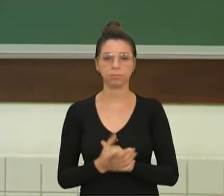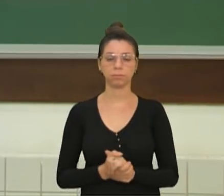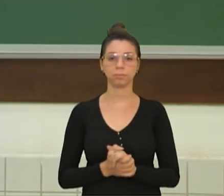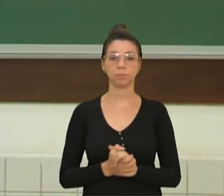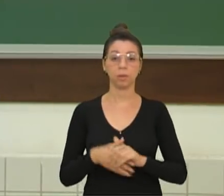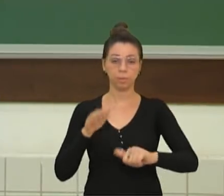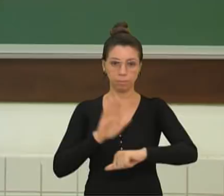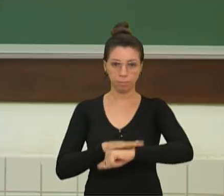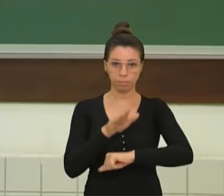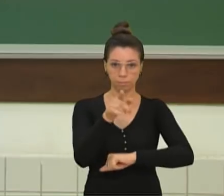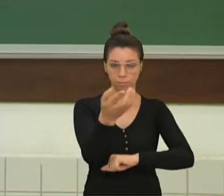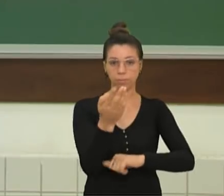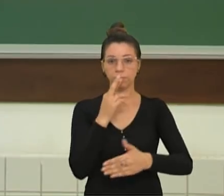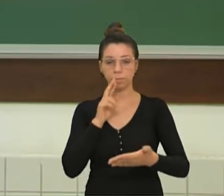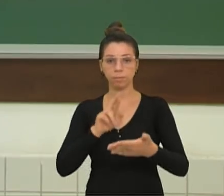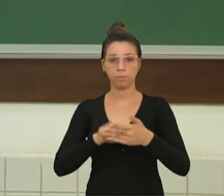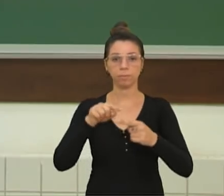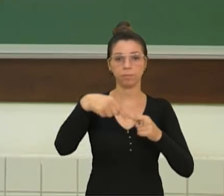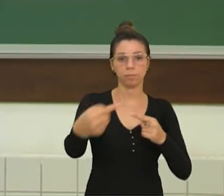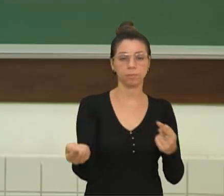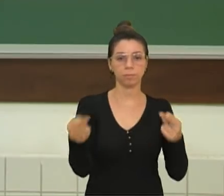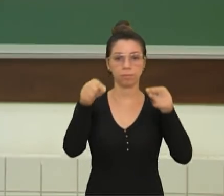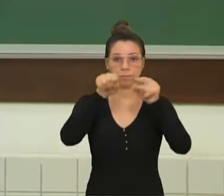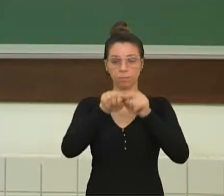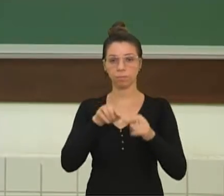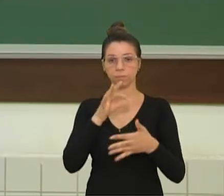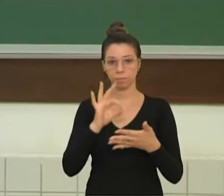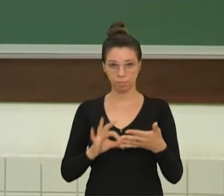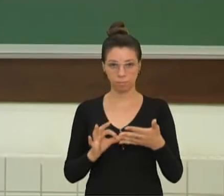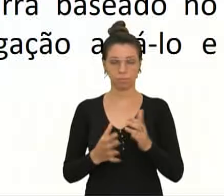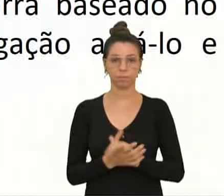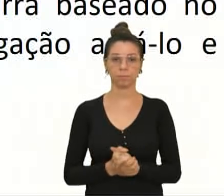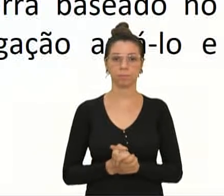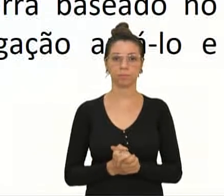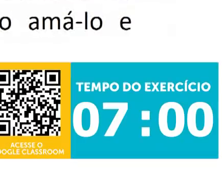tempo para responder. Em seguida, voltamos com a aula.